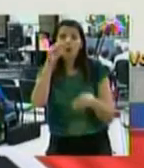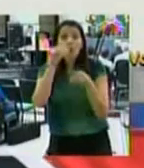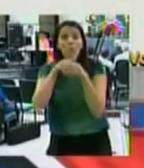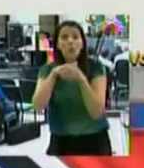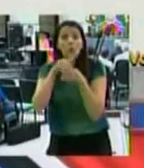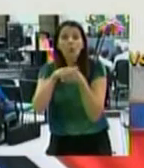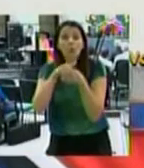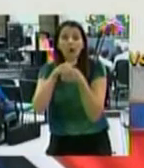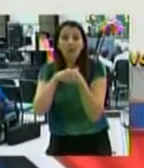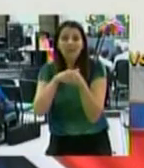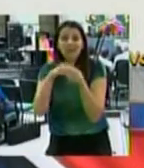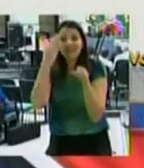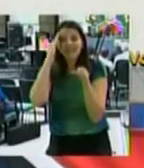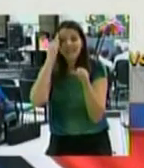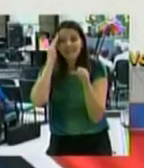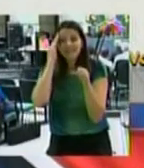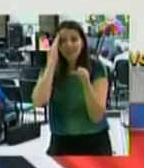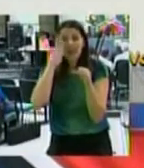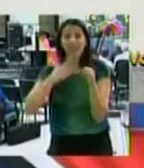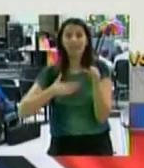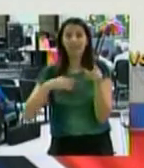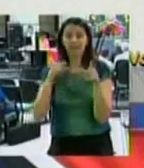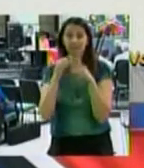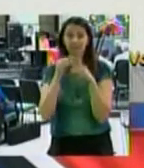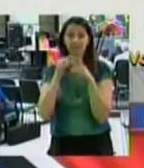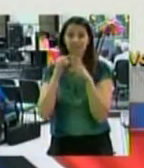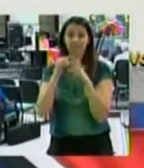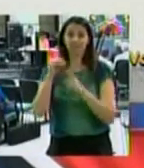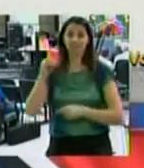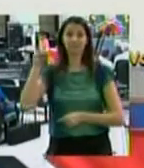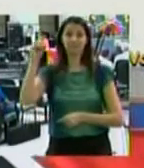guardaste a minha palavra.